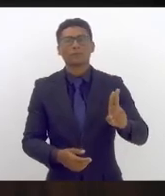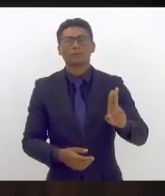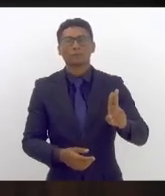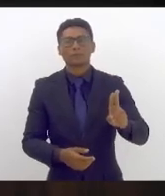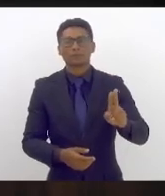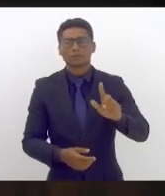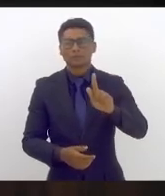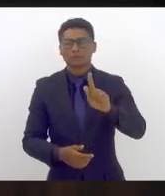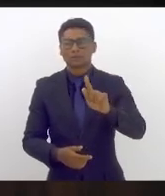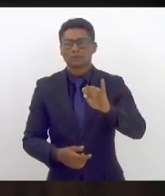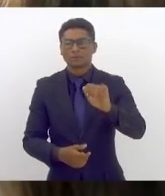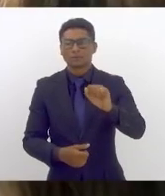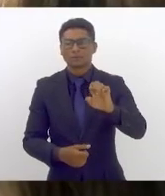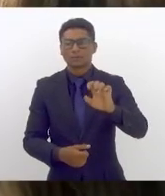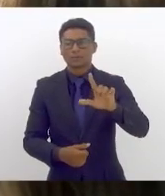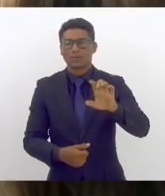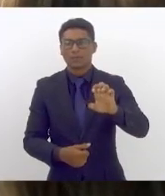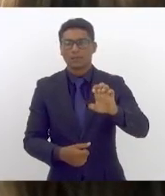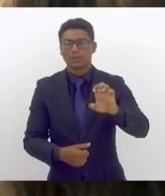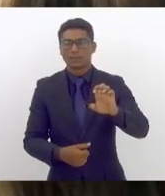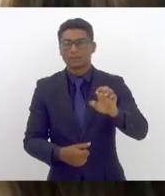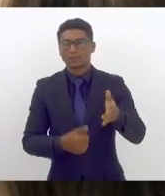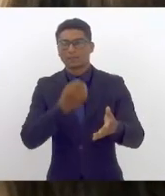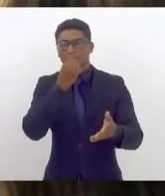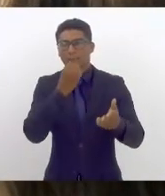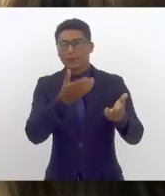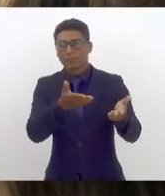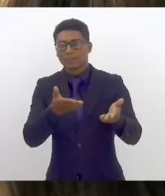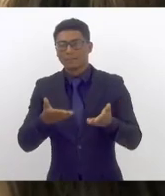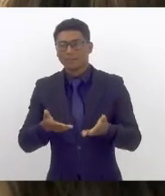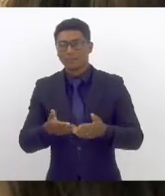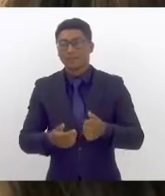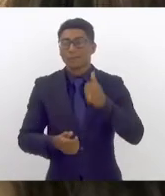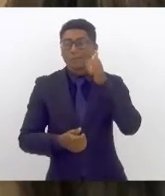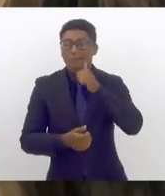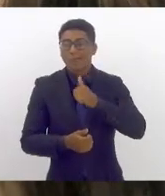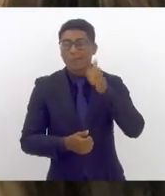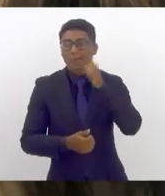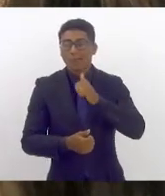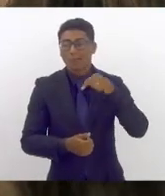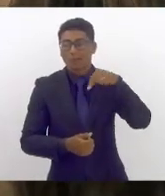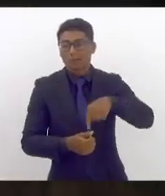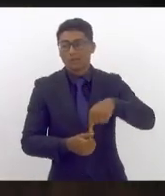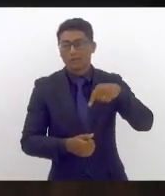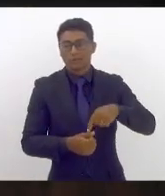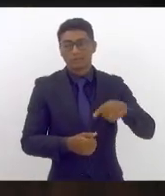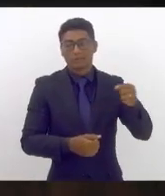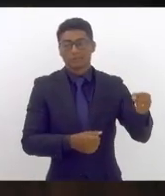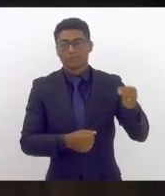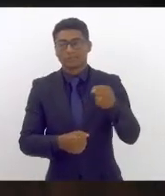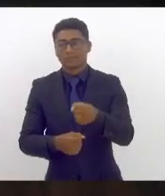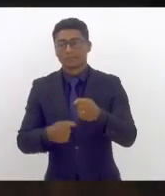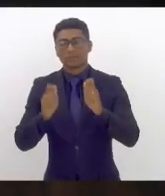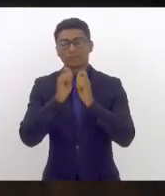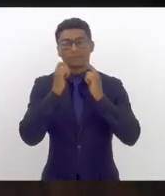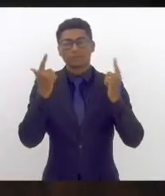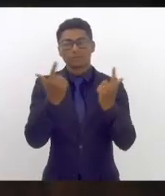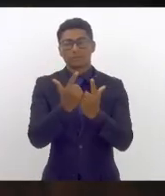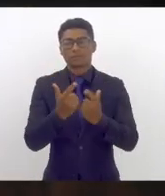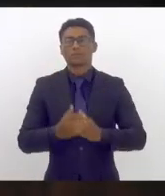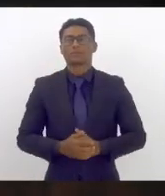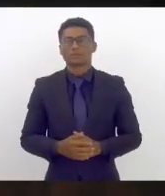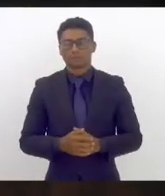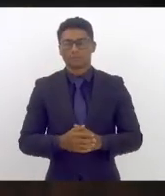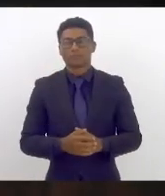Gisele Monteiro seja muito bem-vinda mais uma mulher para esse grupo de trabalho aqui nossa crescemos